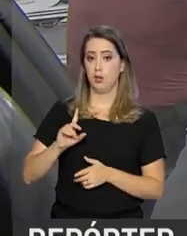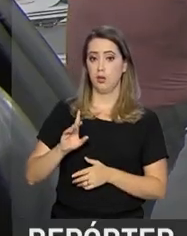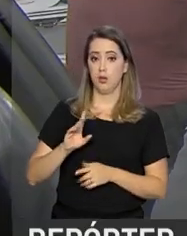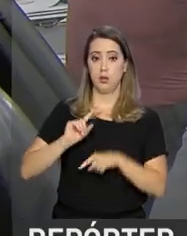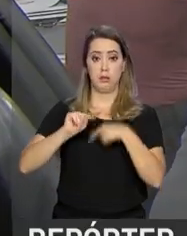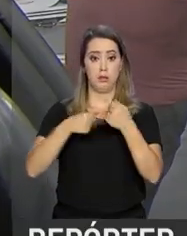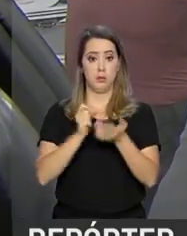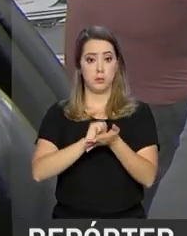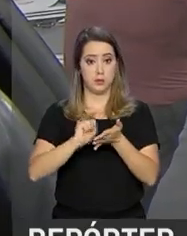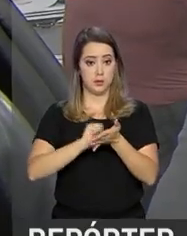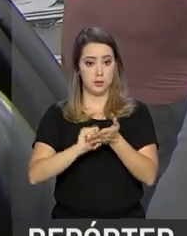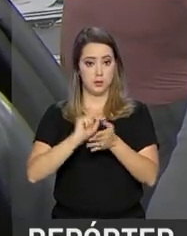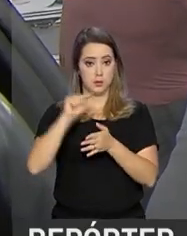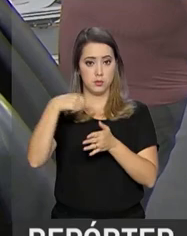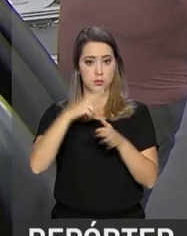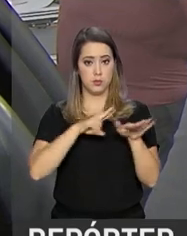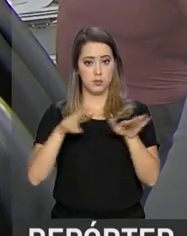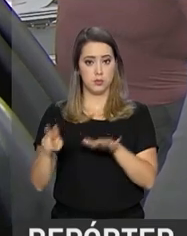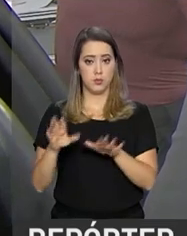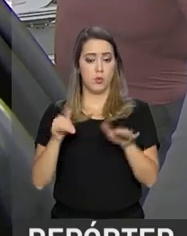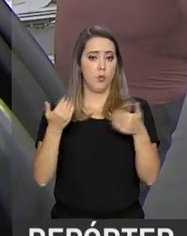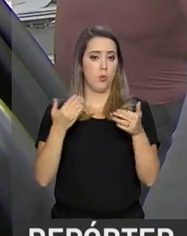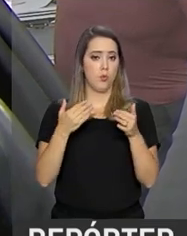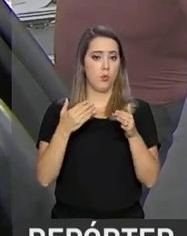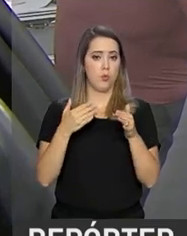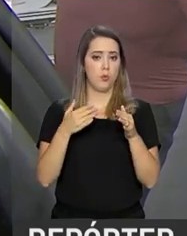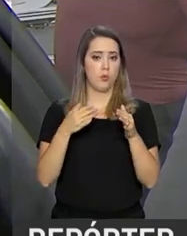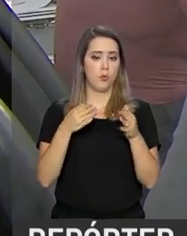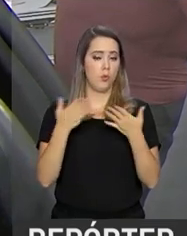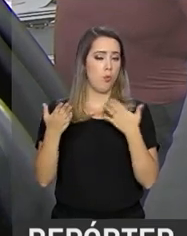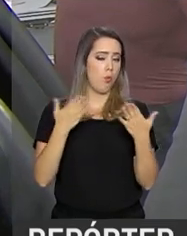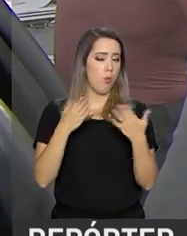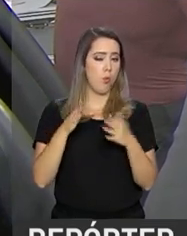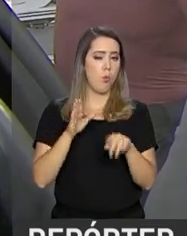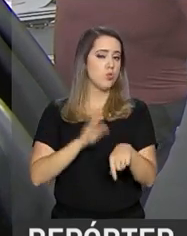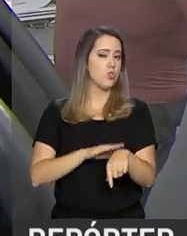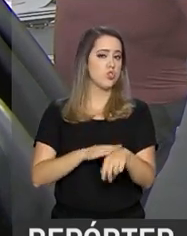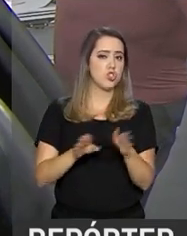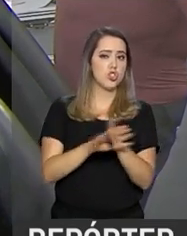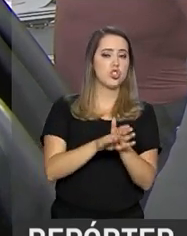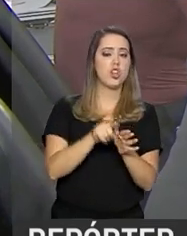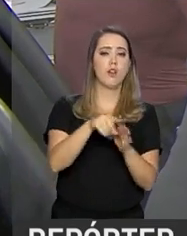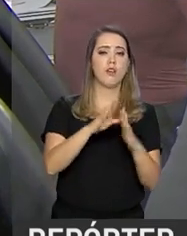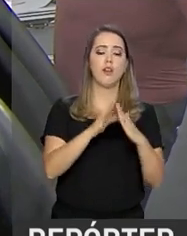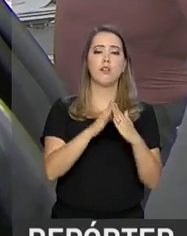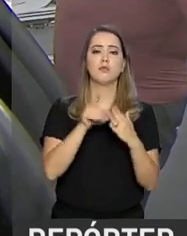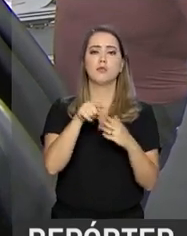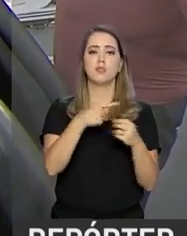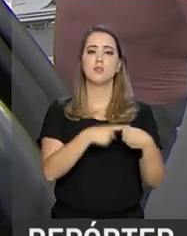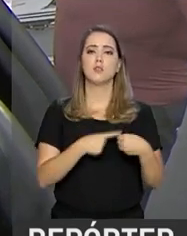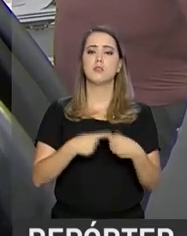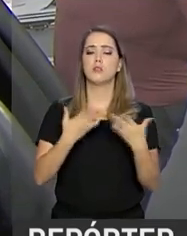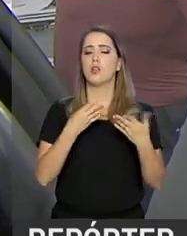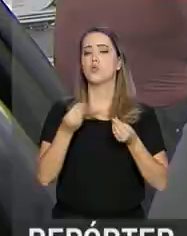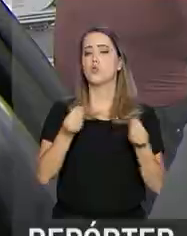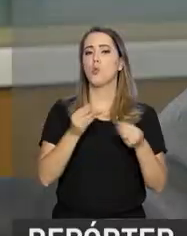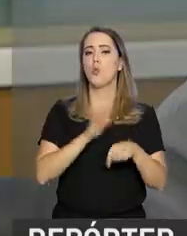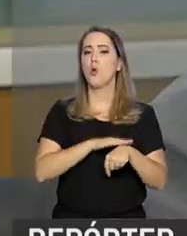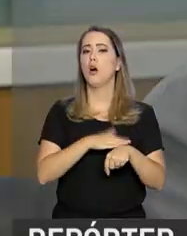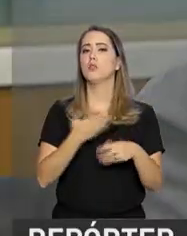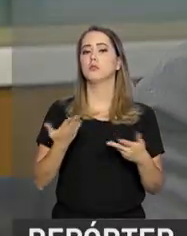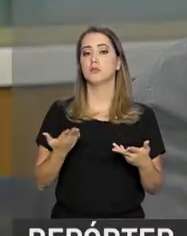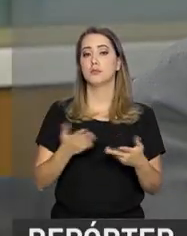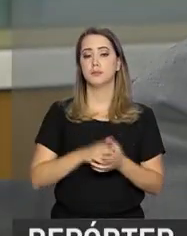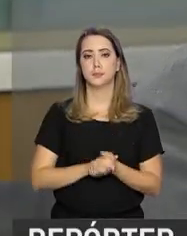será agora na semana que vem qual o cronograma é quando é que a internet vai chegar de fato essas nossas cidades e seus municípios os prefeitos